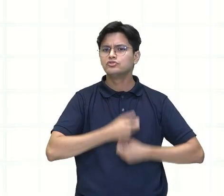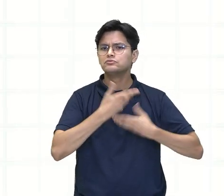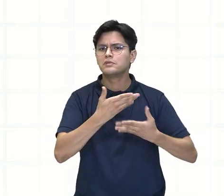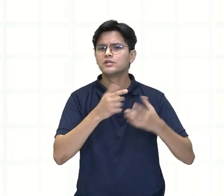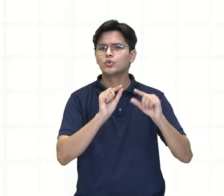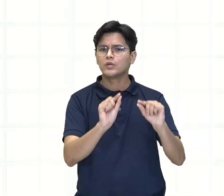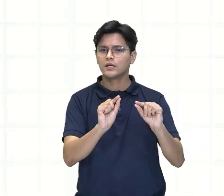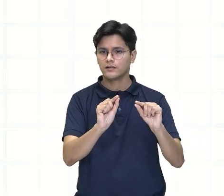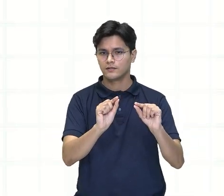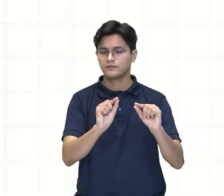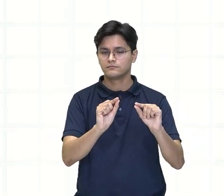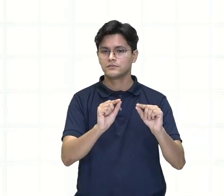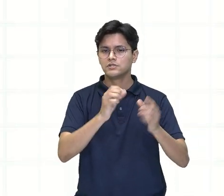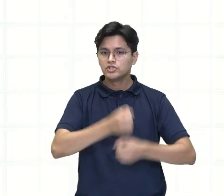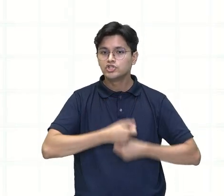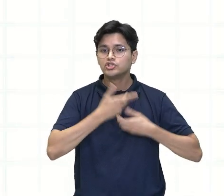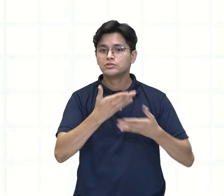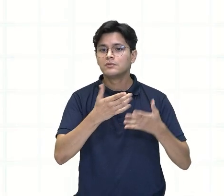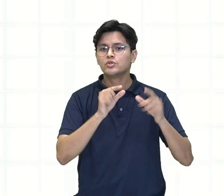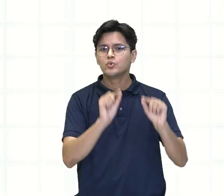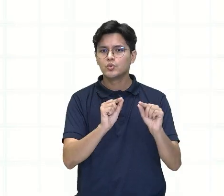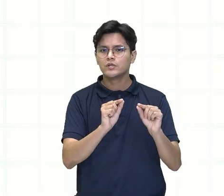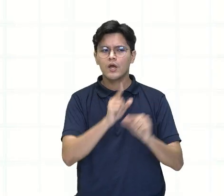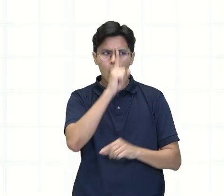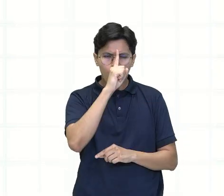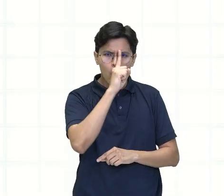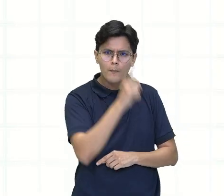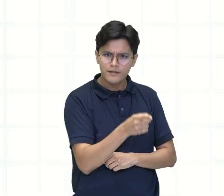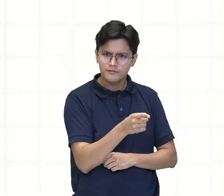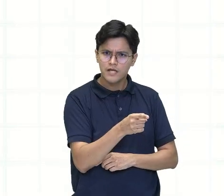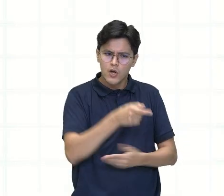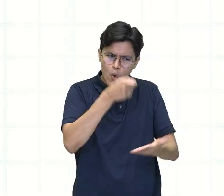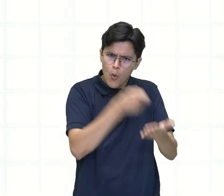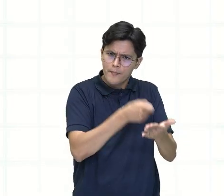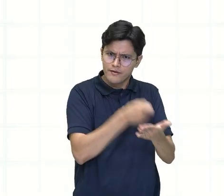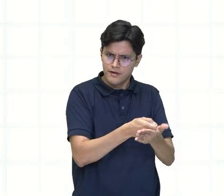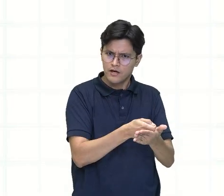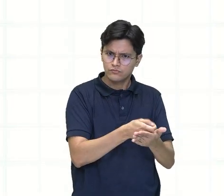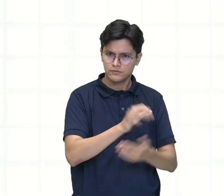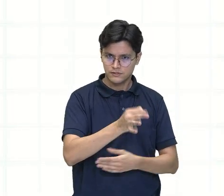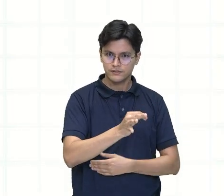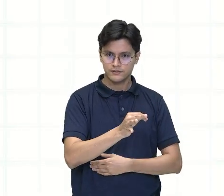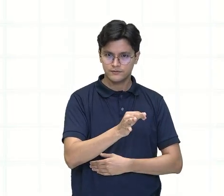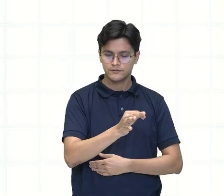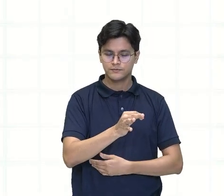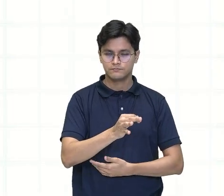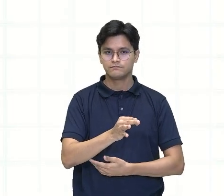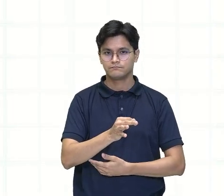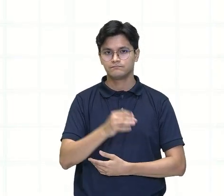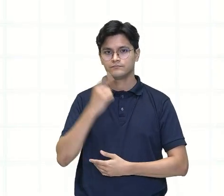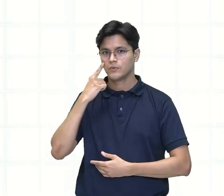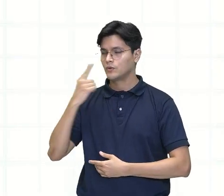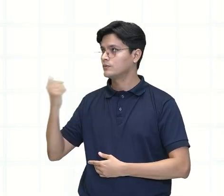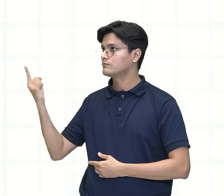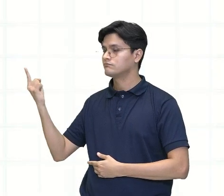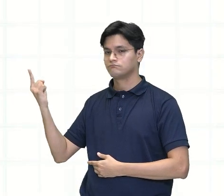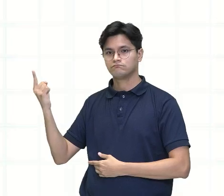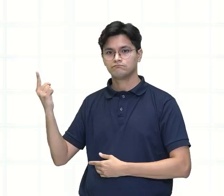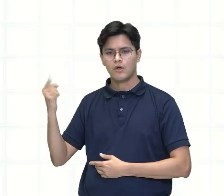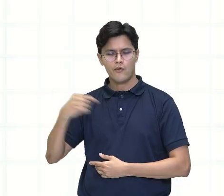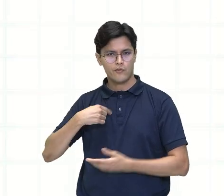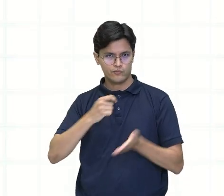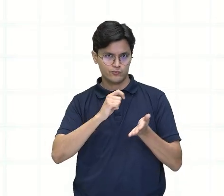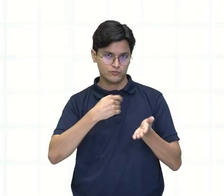daqui, tá? É como se fosse uma obrigatoriedade, certo? Vou colocar abreviado aqui,